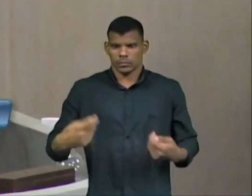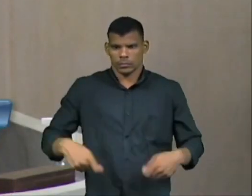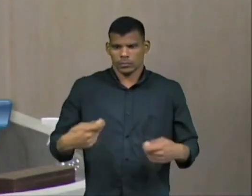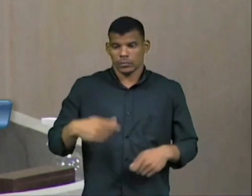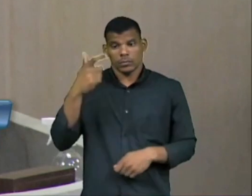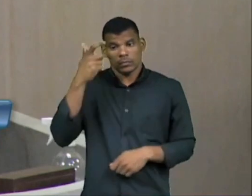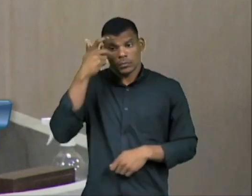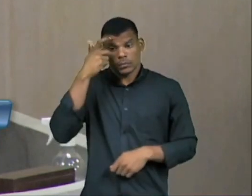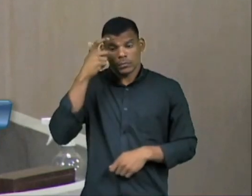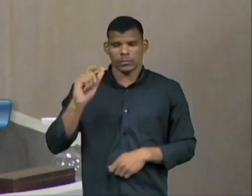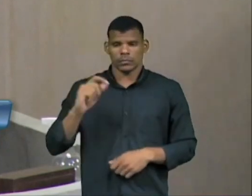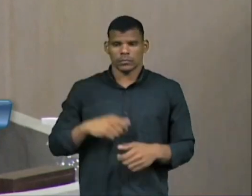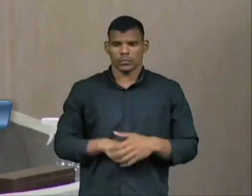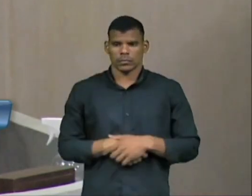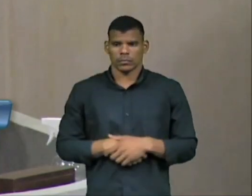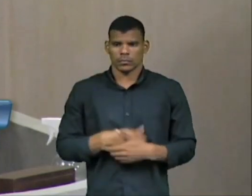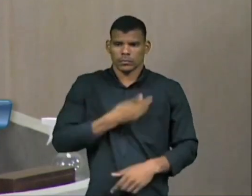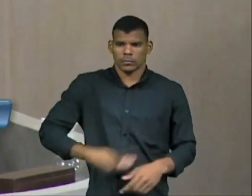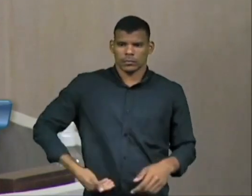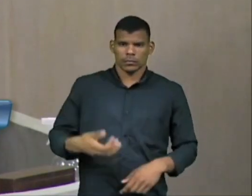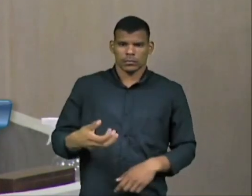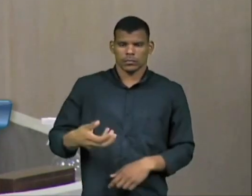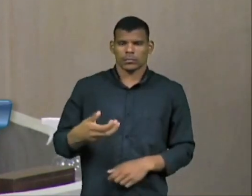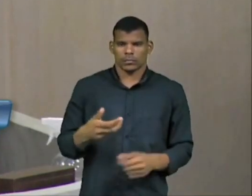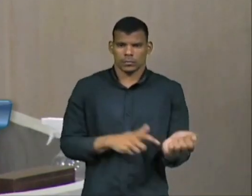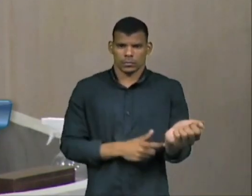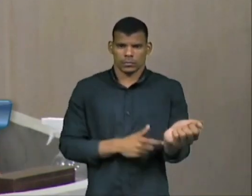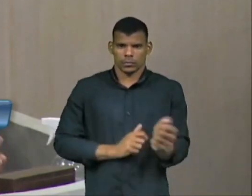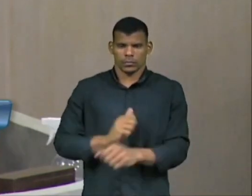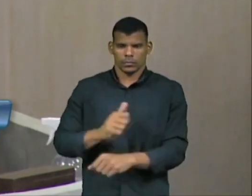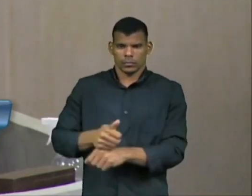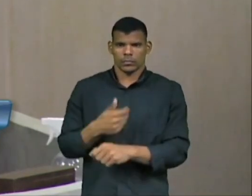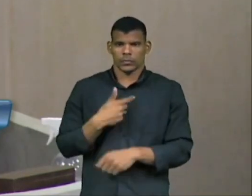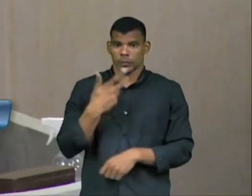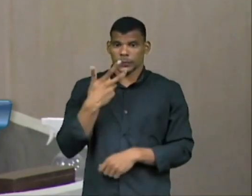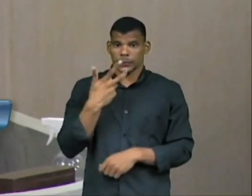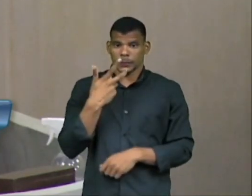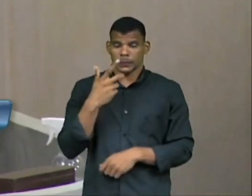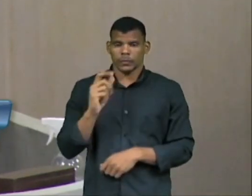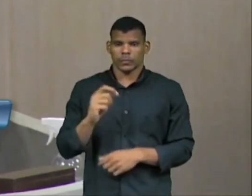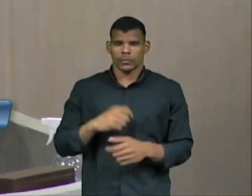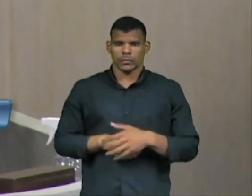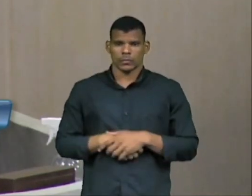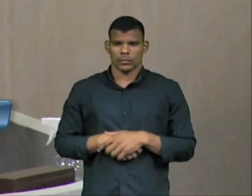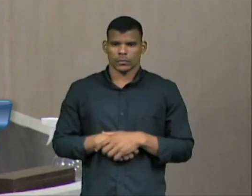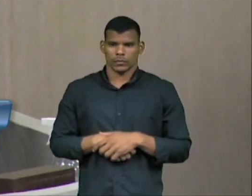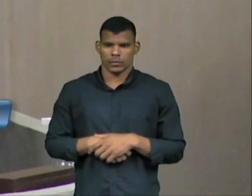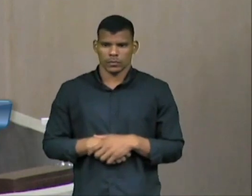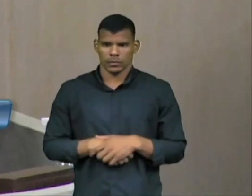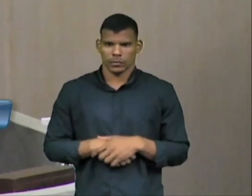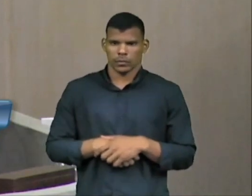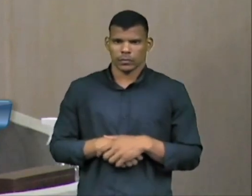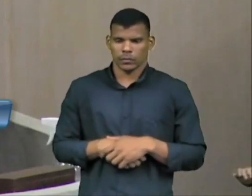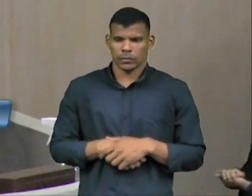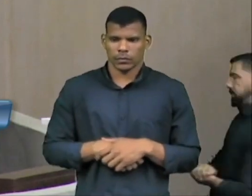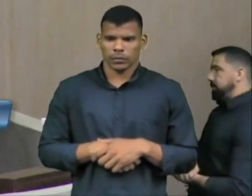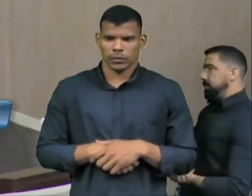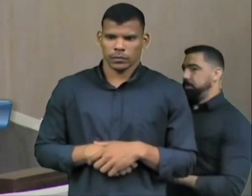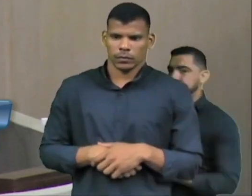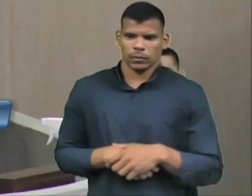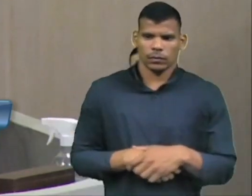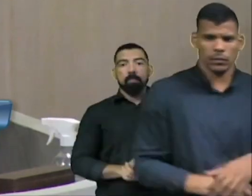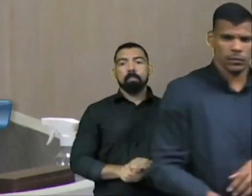entender que o governo Elmano assume uma herança de 60 mil pessoas esperando um